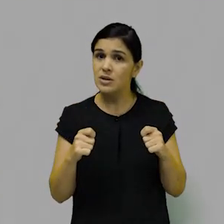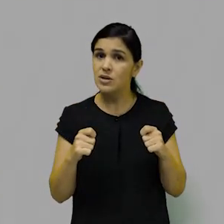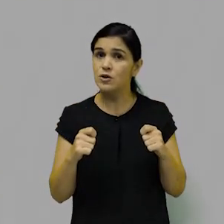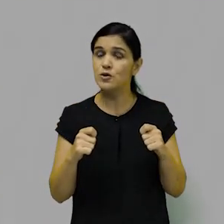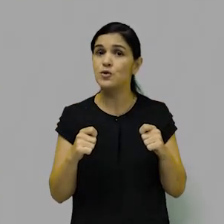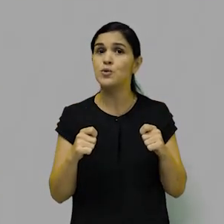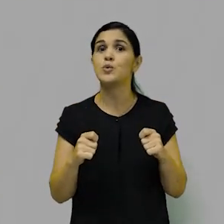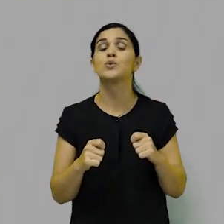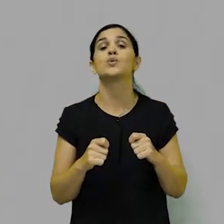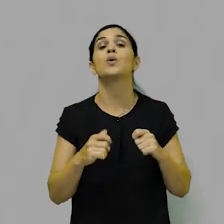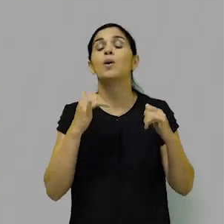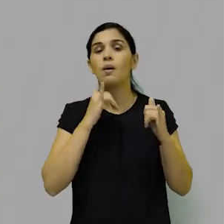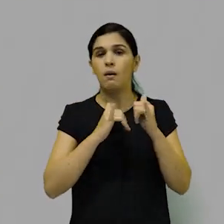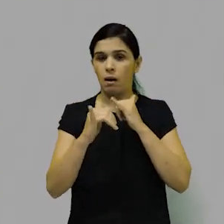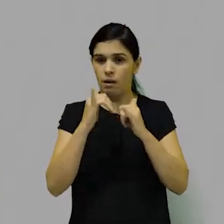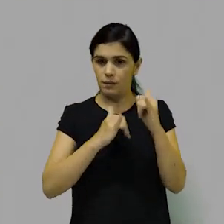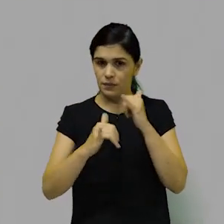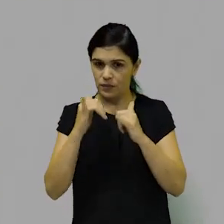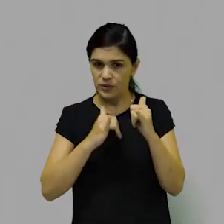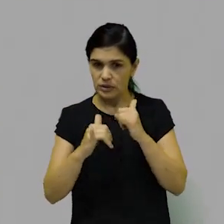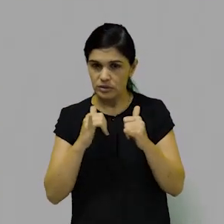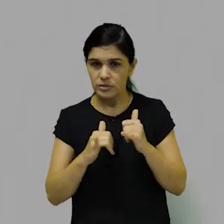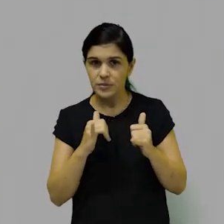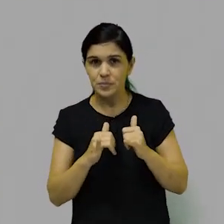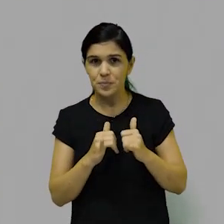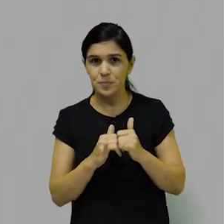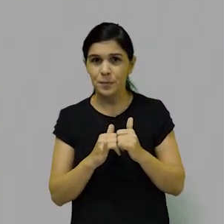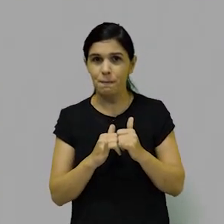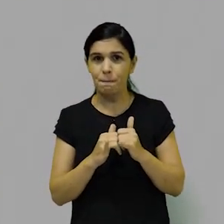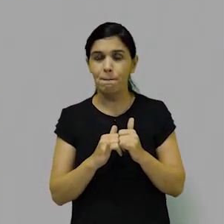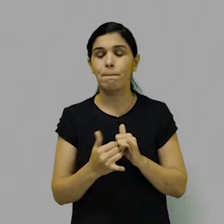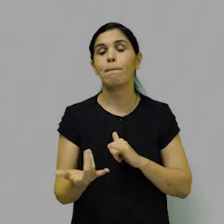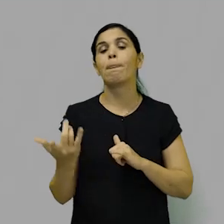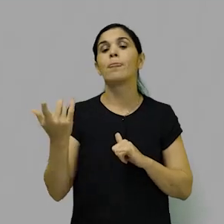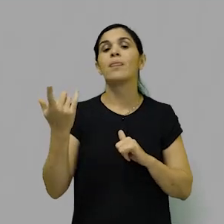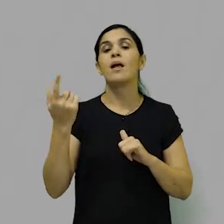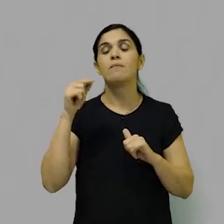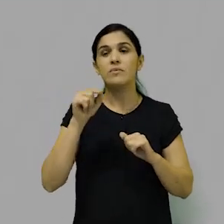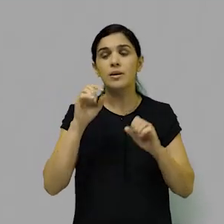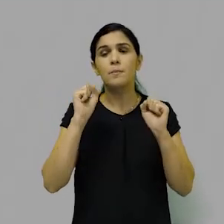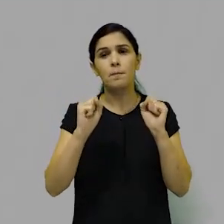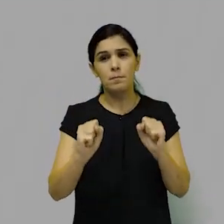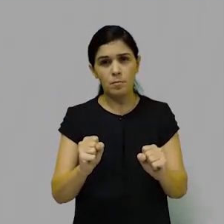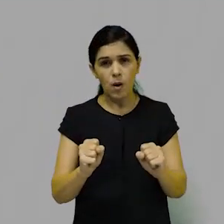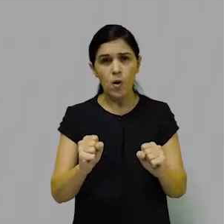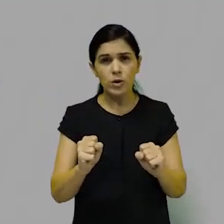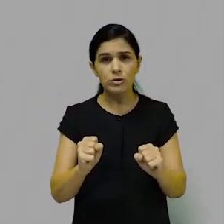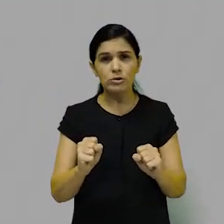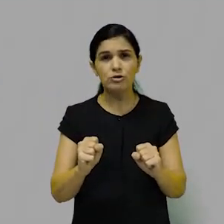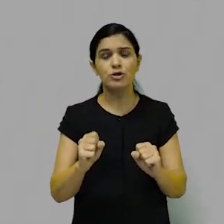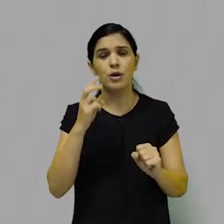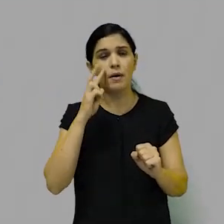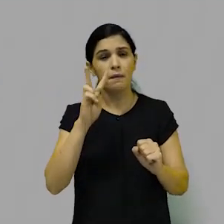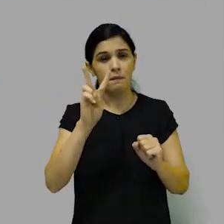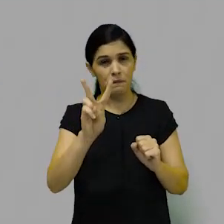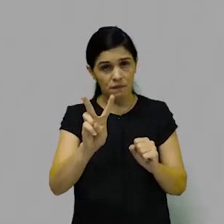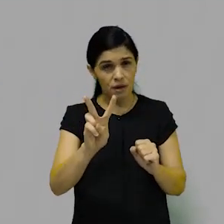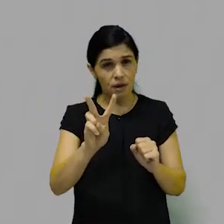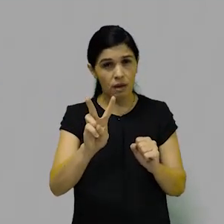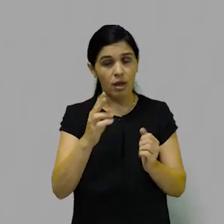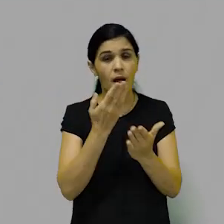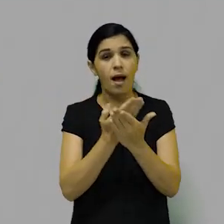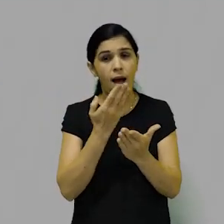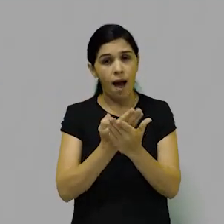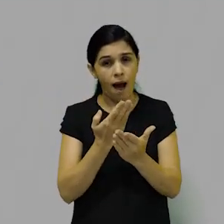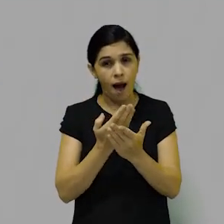Vai ficar gravado, vai estar no portal do Gonçalves Dias e vocês poderão assistir essa aula. Eu não quero aqui polemizar. Eu quero apenas dizer uma